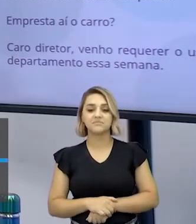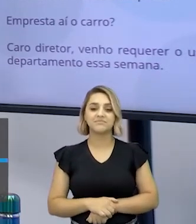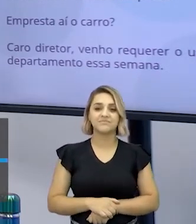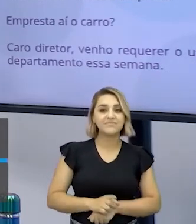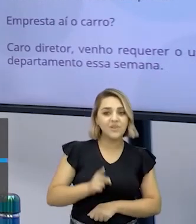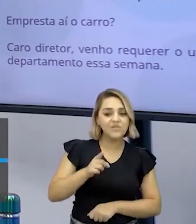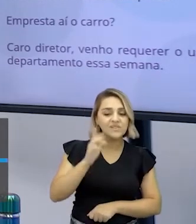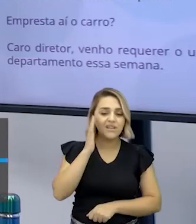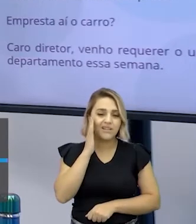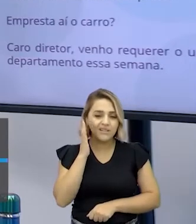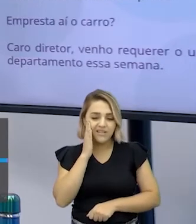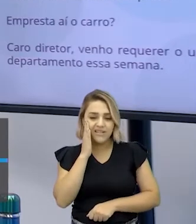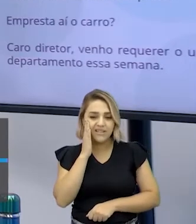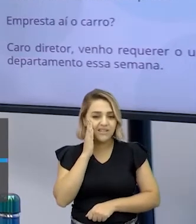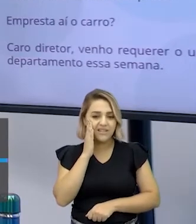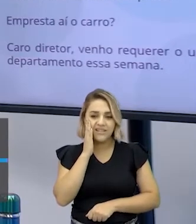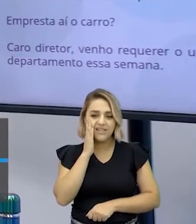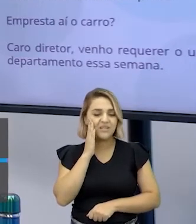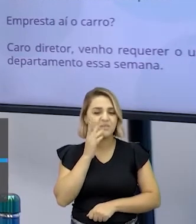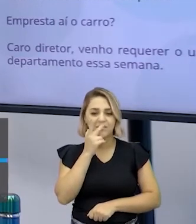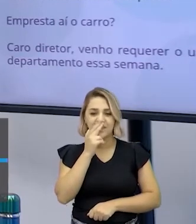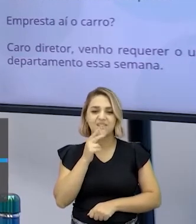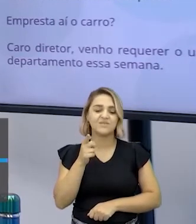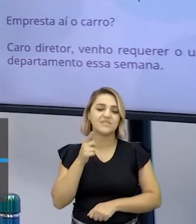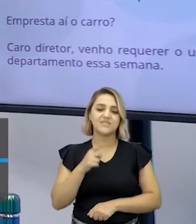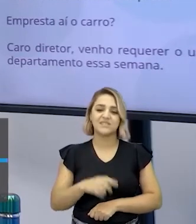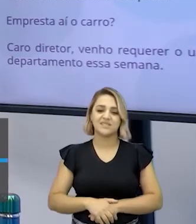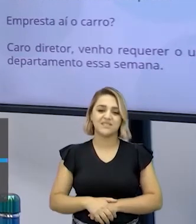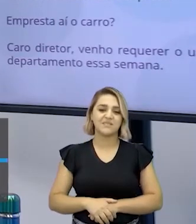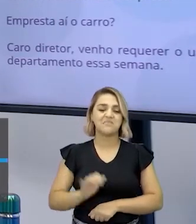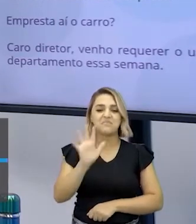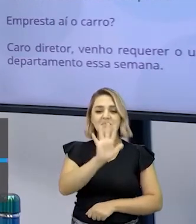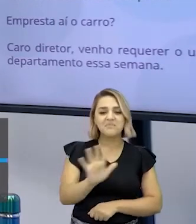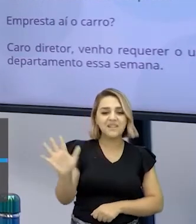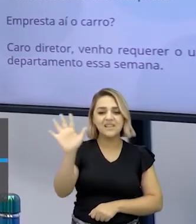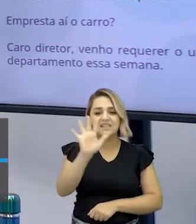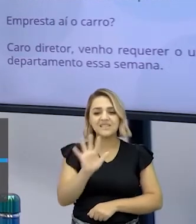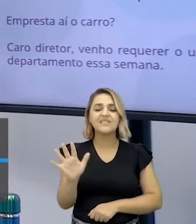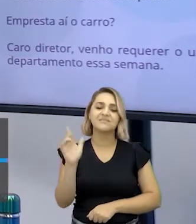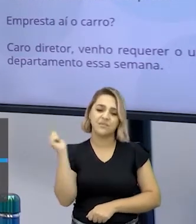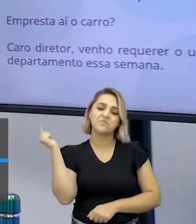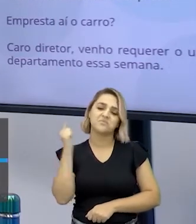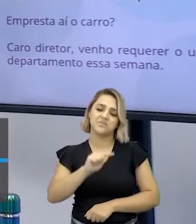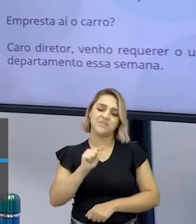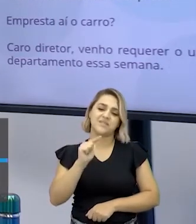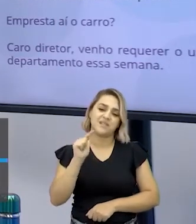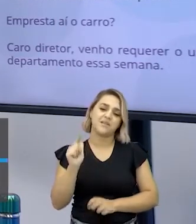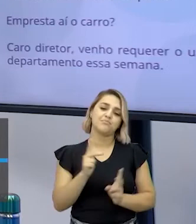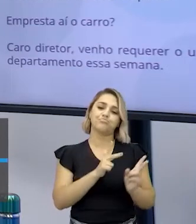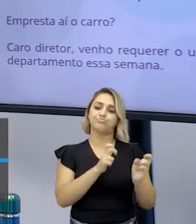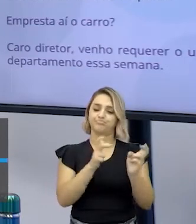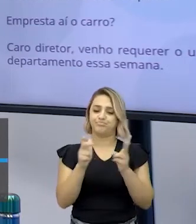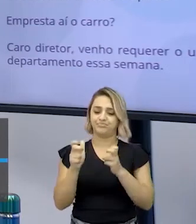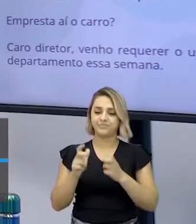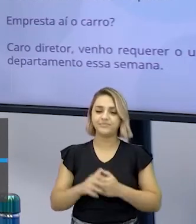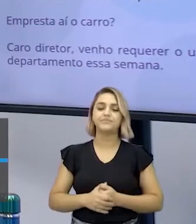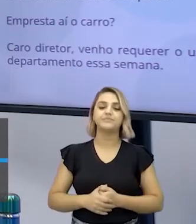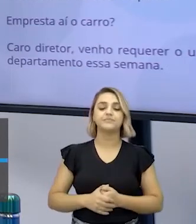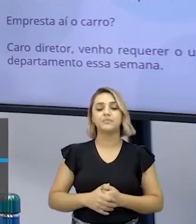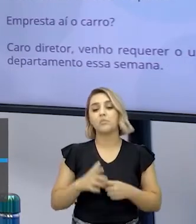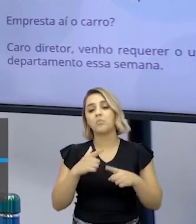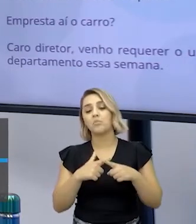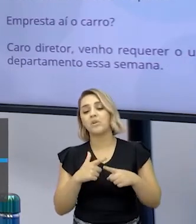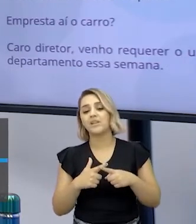entendeu? Entendi. Falei, não, você está com cara de ué, de paisagem. Então a gente consegue perceber, né? Então, o porquê